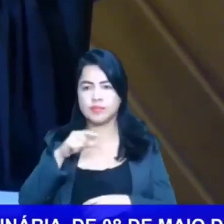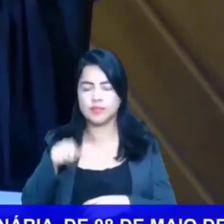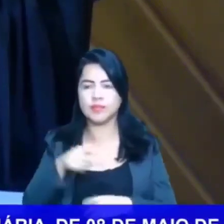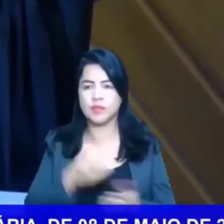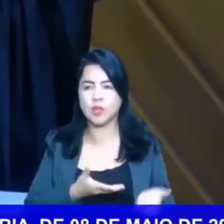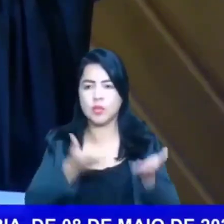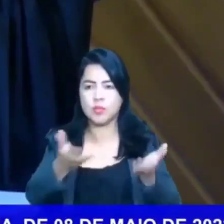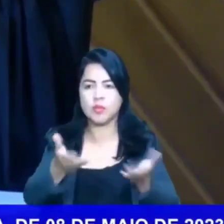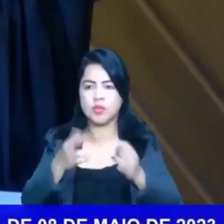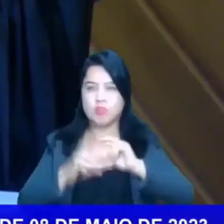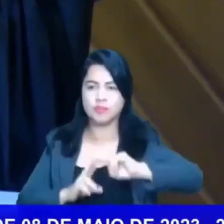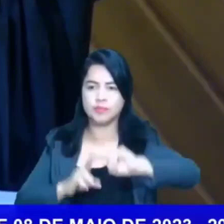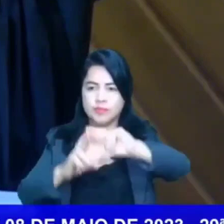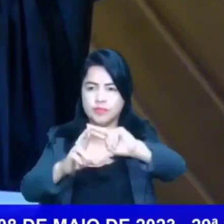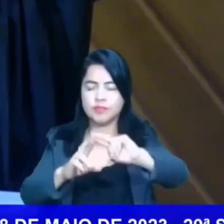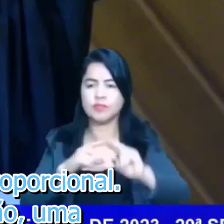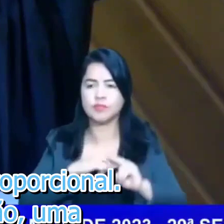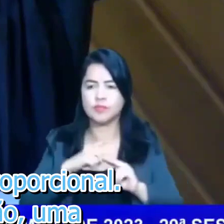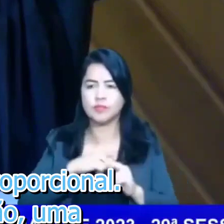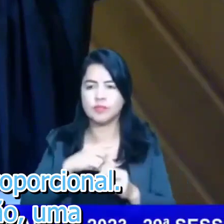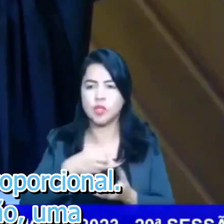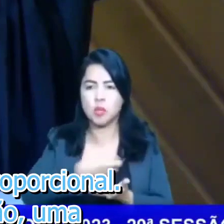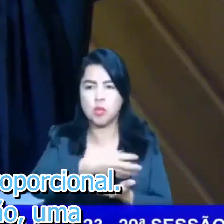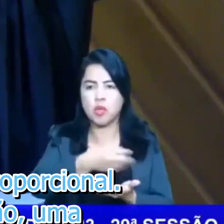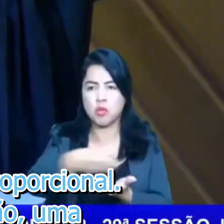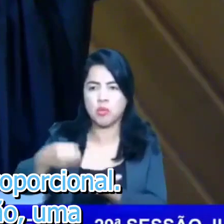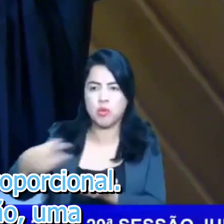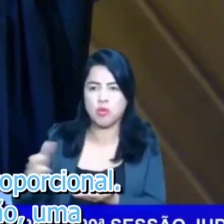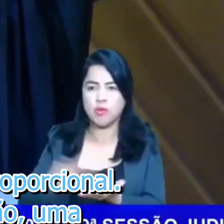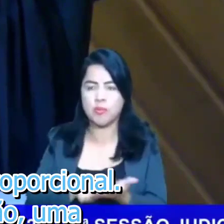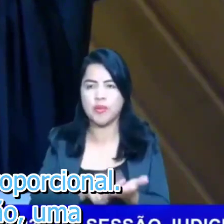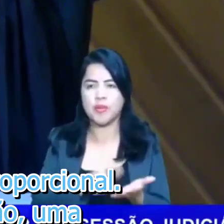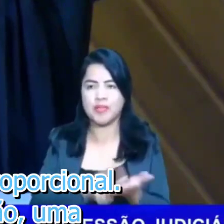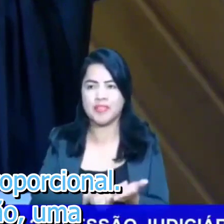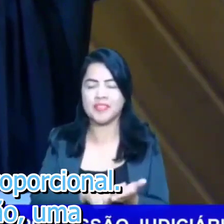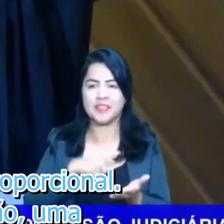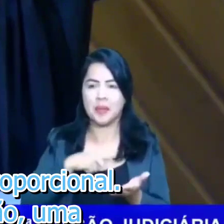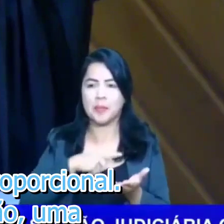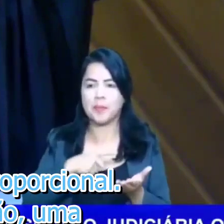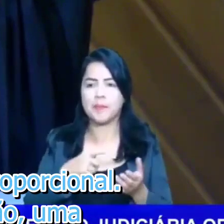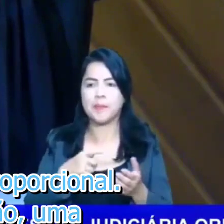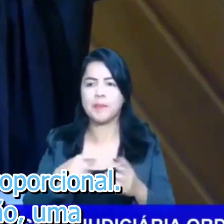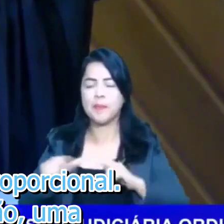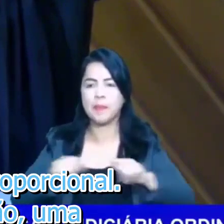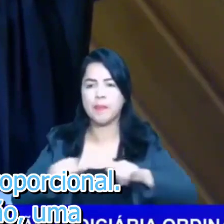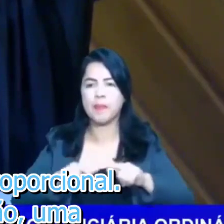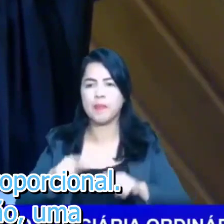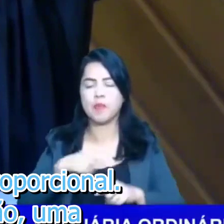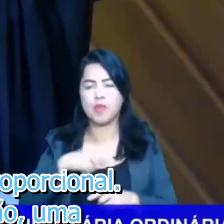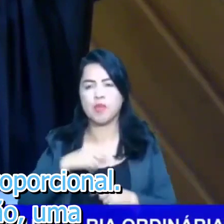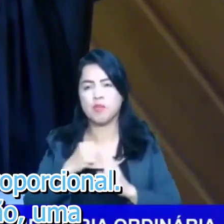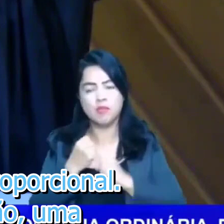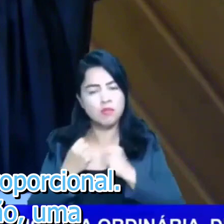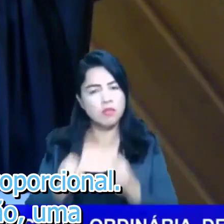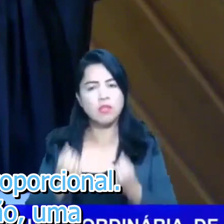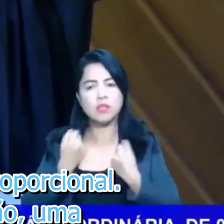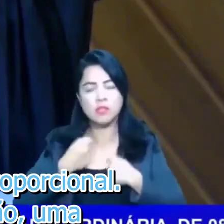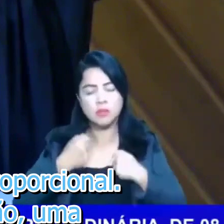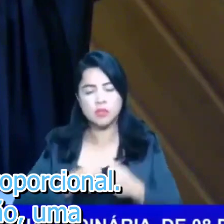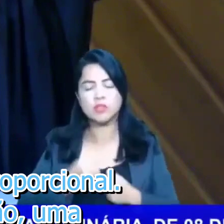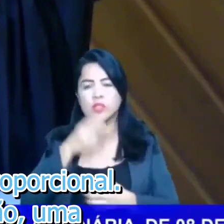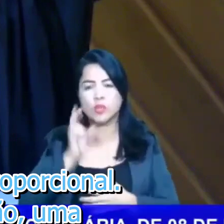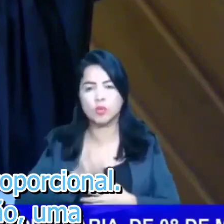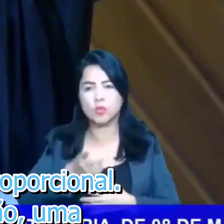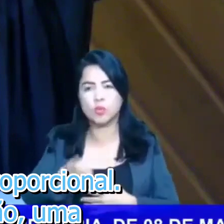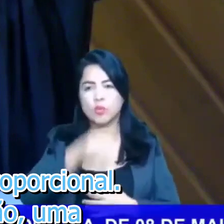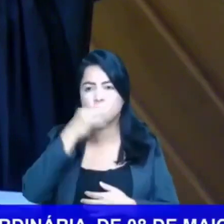presente representação versa sobre derramamento de material de candidato a cargo proporcional. Sem esforço, entendo que merece prosperar a